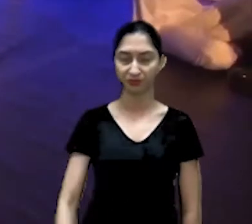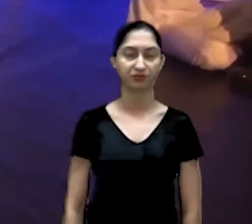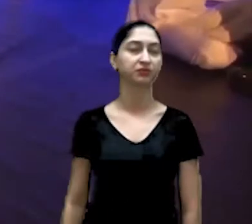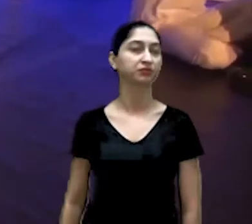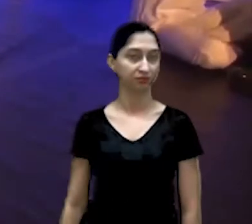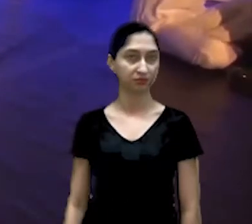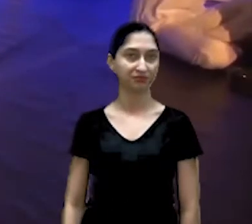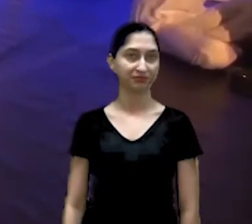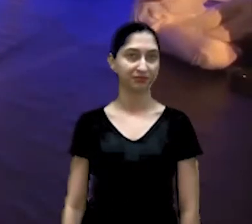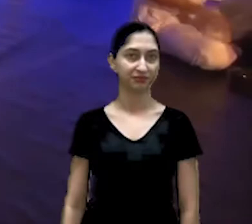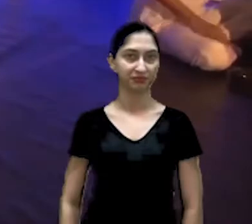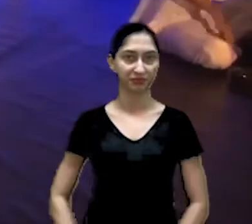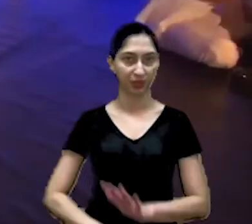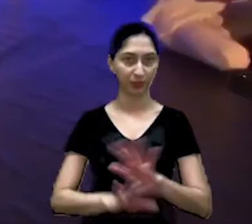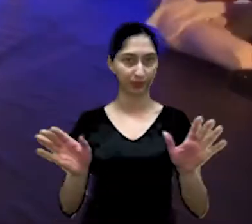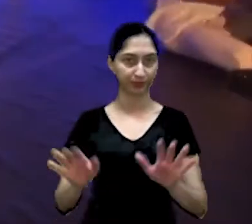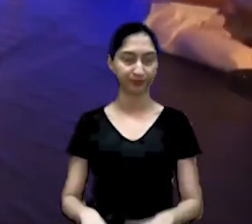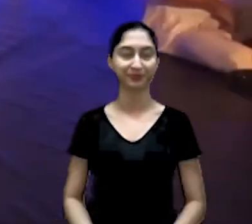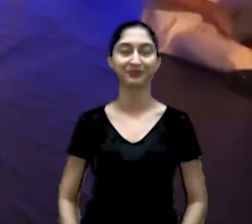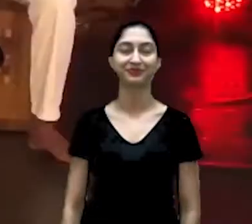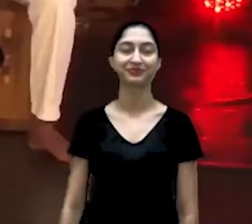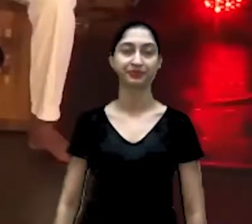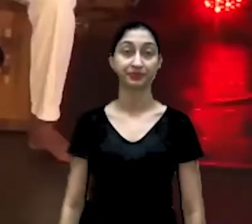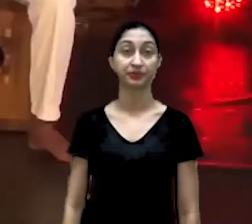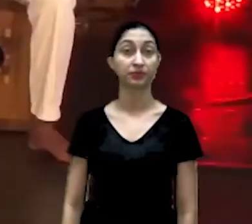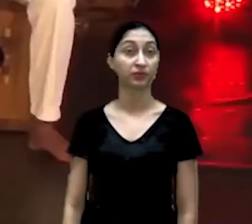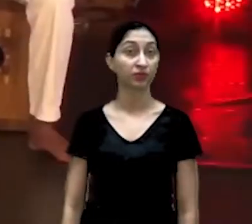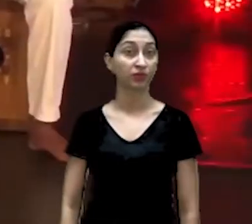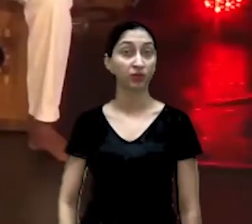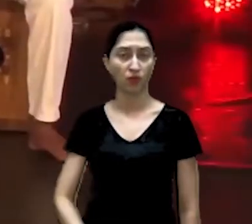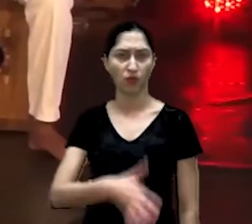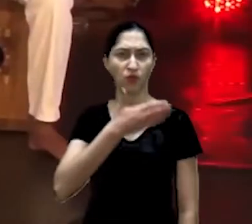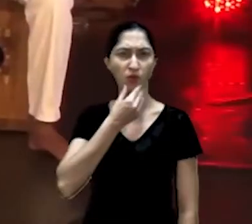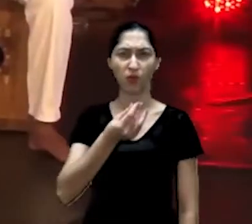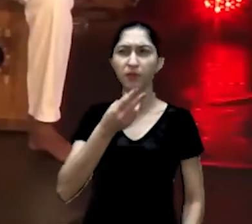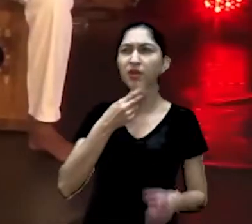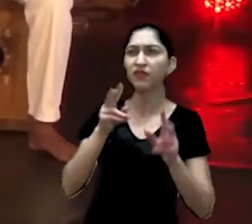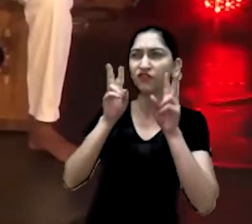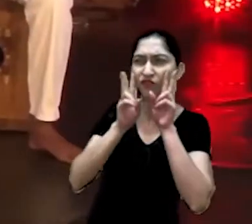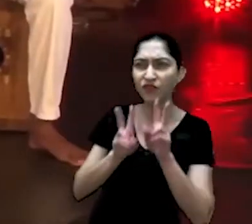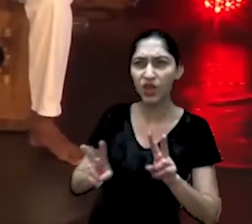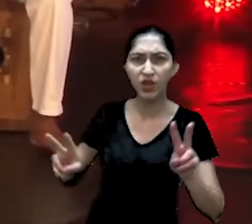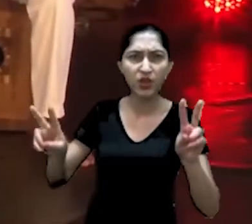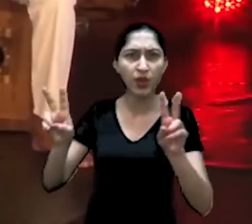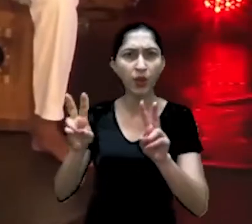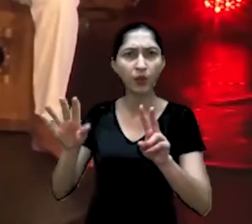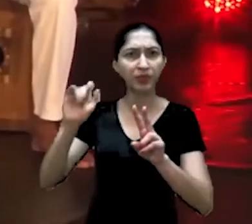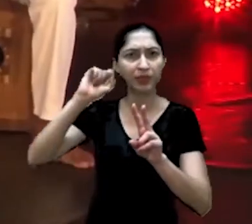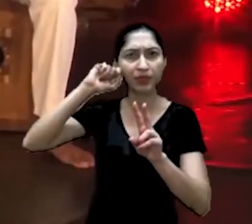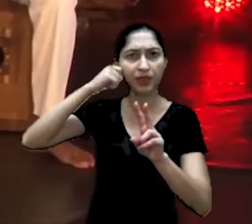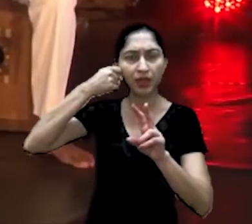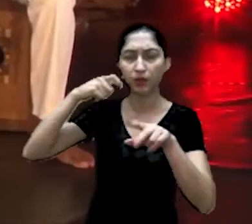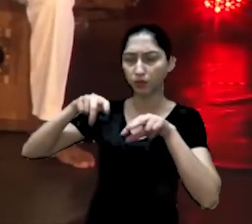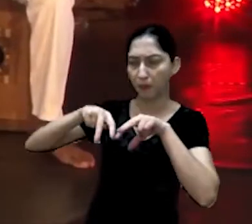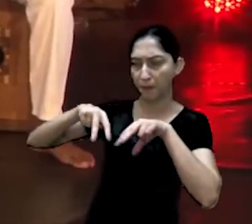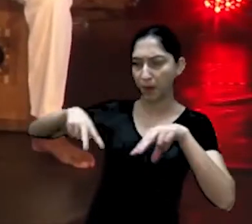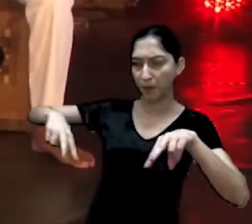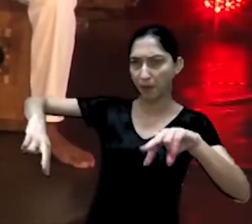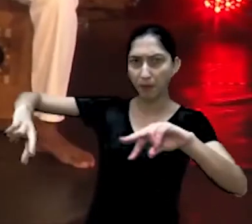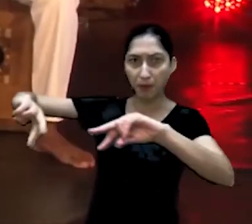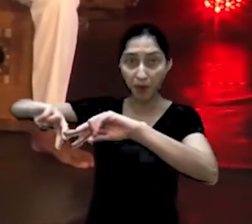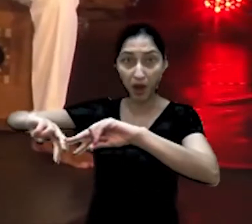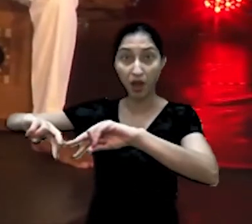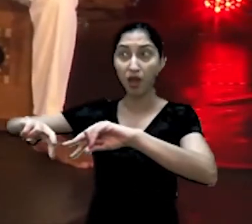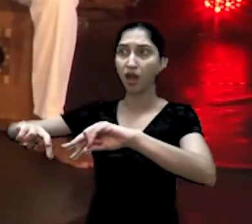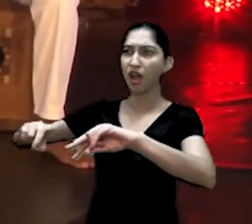É só assim. O feitor viu os negros reunidos em volta da botija e foi de novo correndo